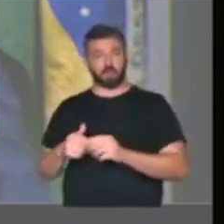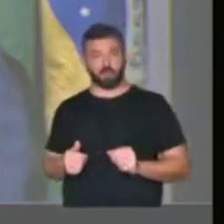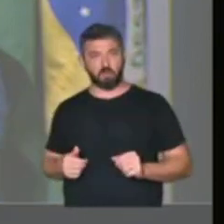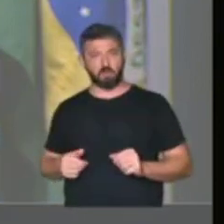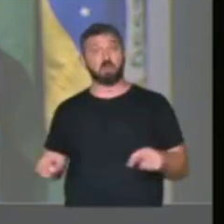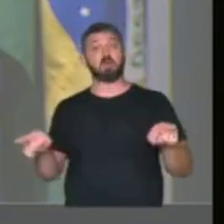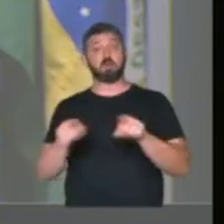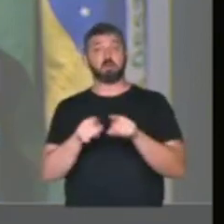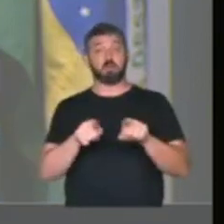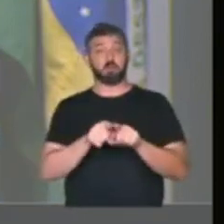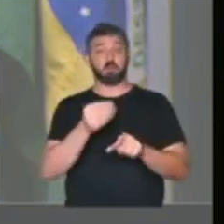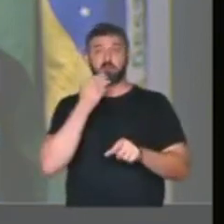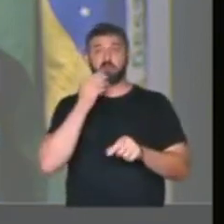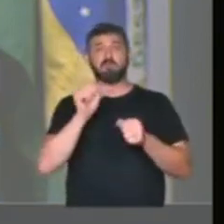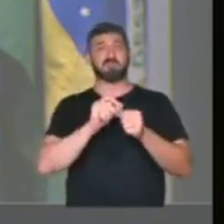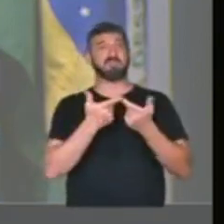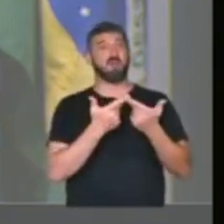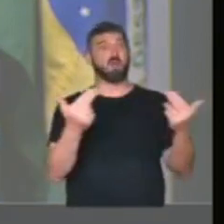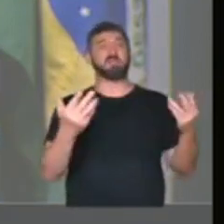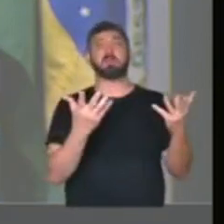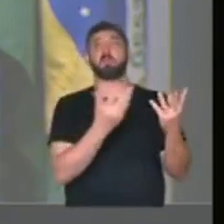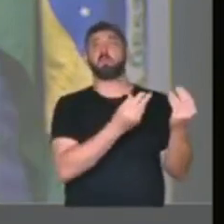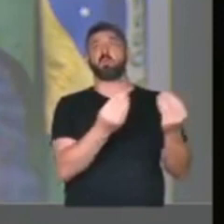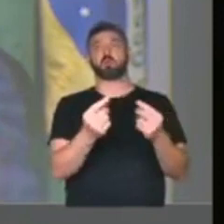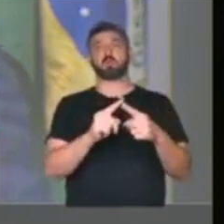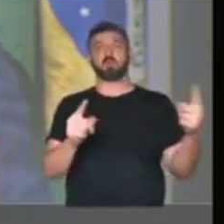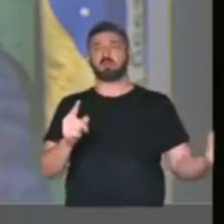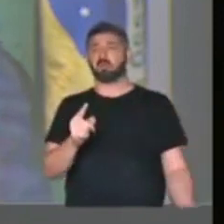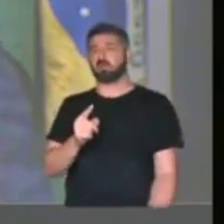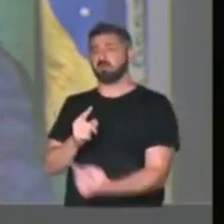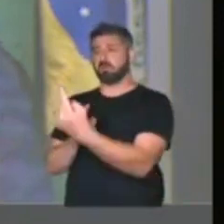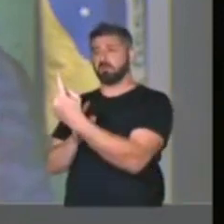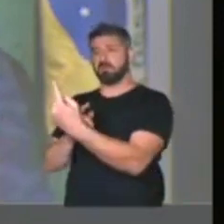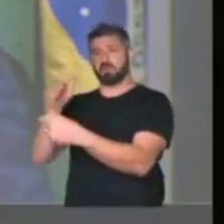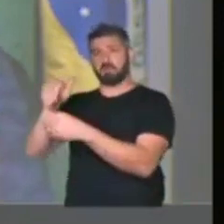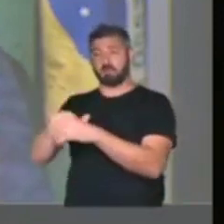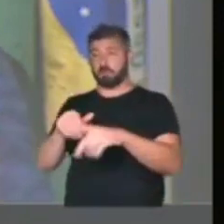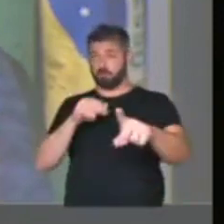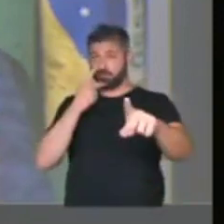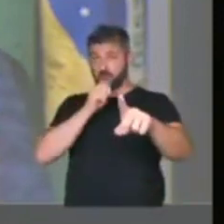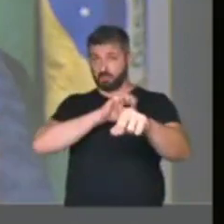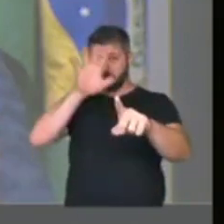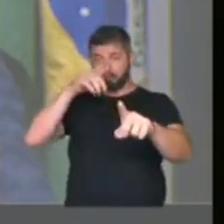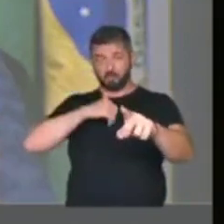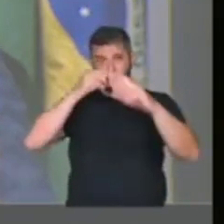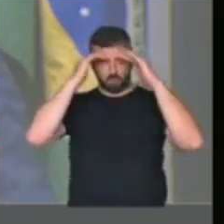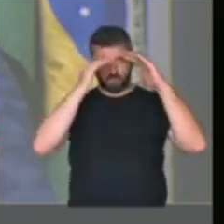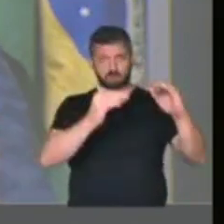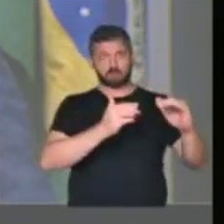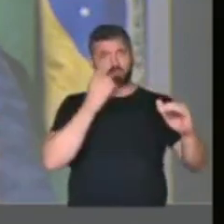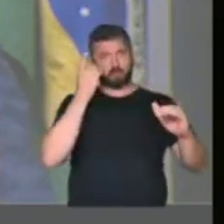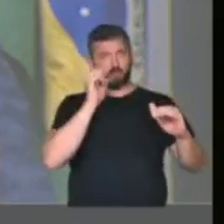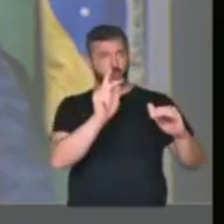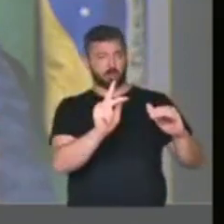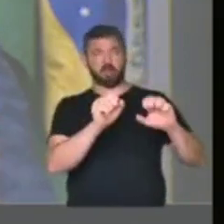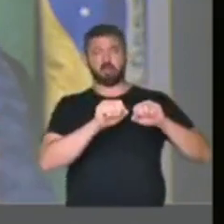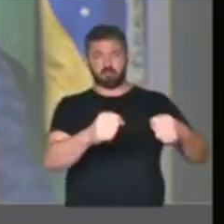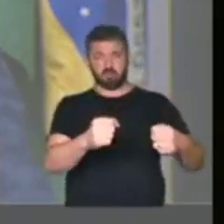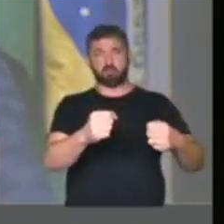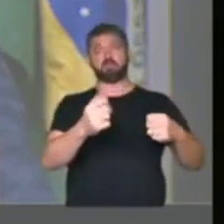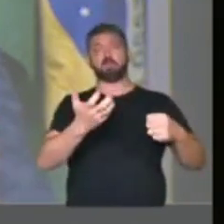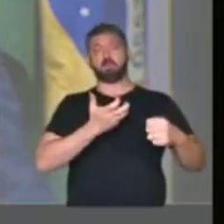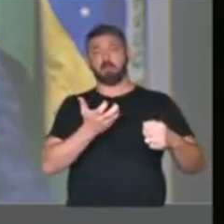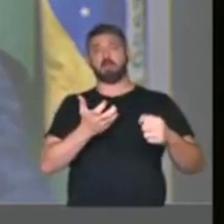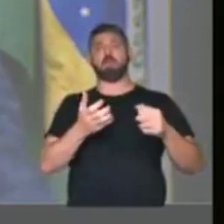poderemos fazer com esse dinheiro qualquer outra coisa que não fosse e aqui deixando bastante claro que eu respeito os parlamentares que defendem a existência